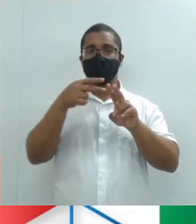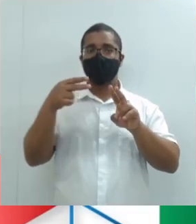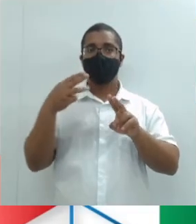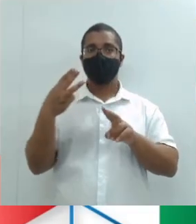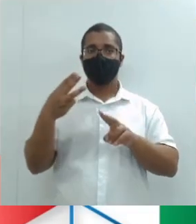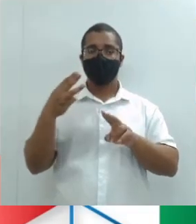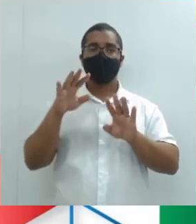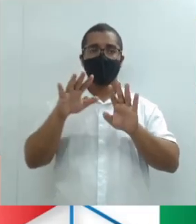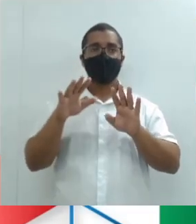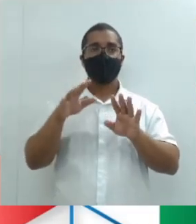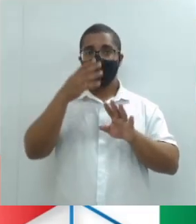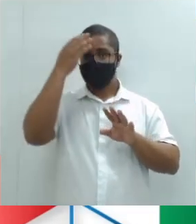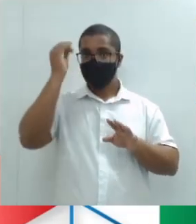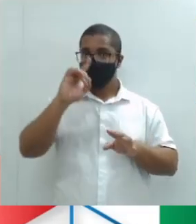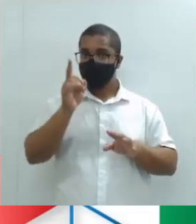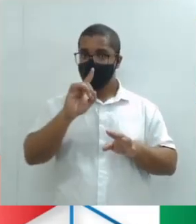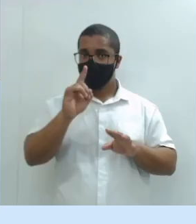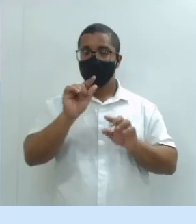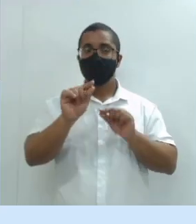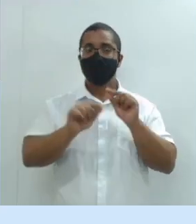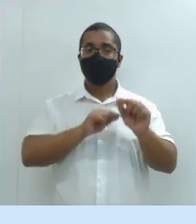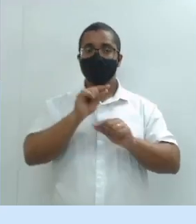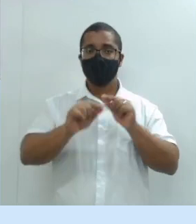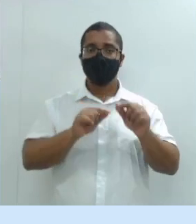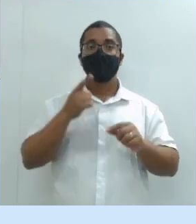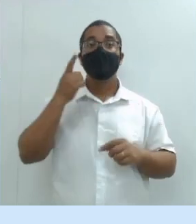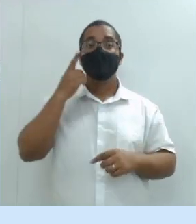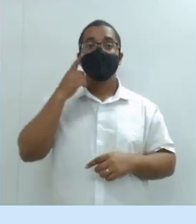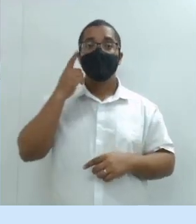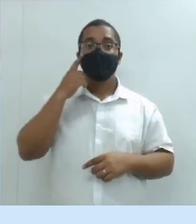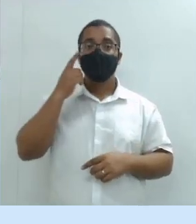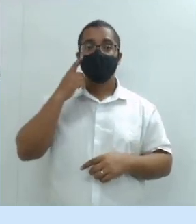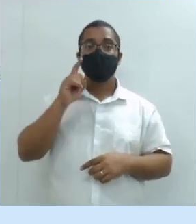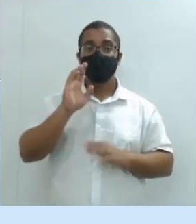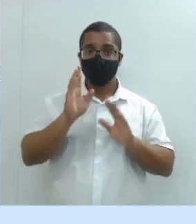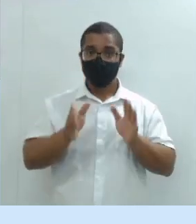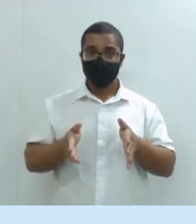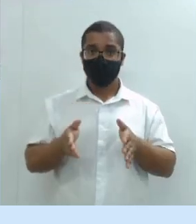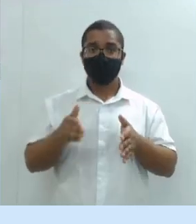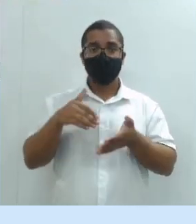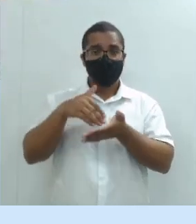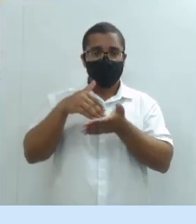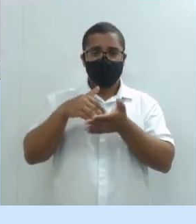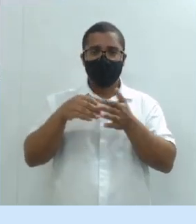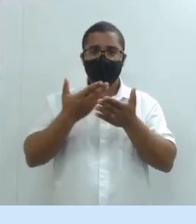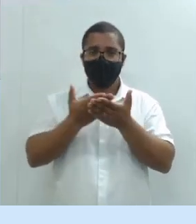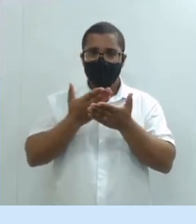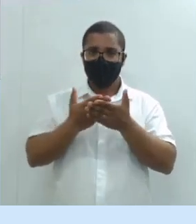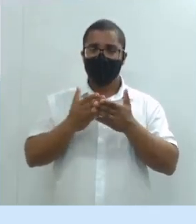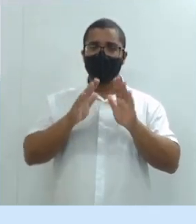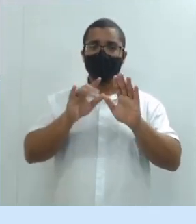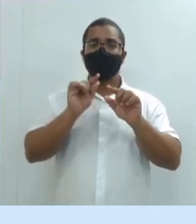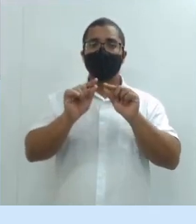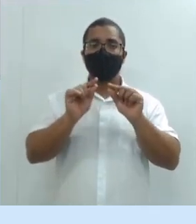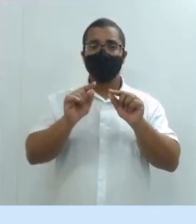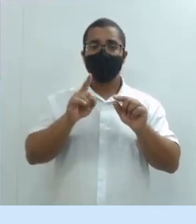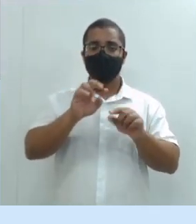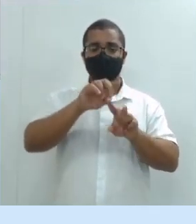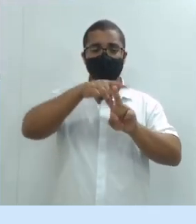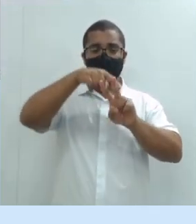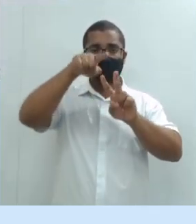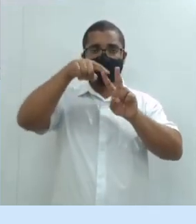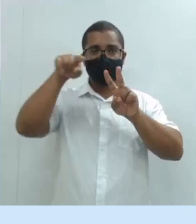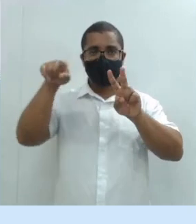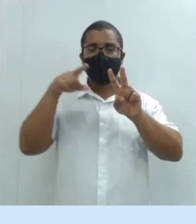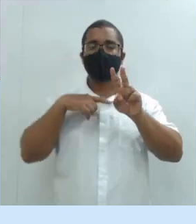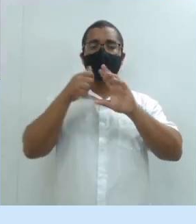Ó, não vamos esquecer de um detalhe para vocês, já para a gente fechar a nossa aula, ok? Que radiação tem